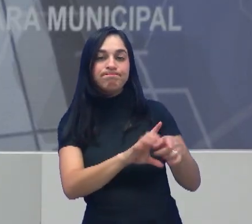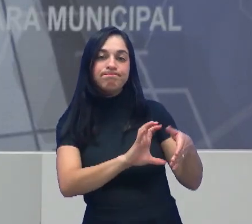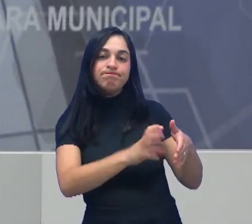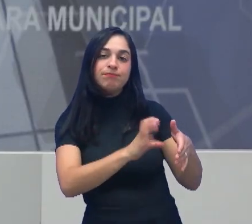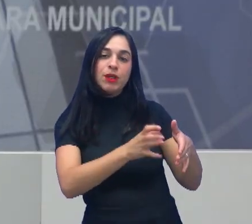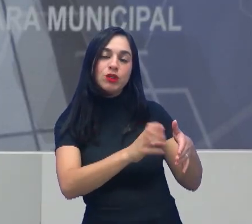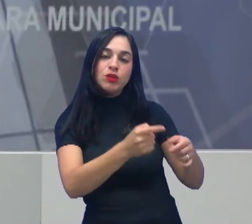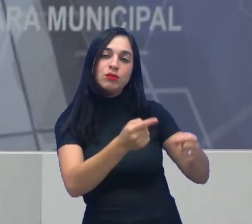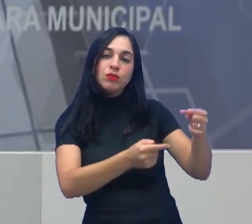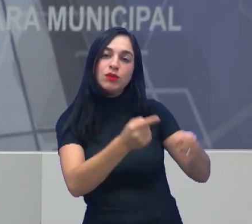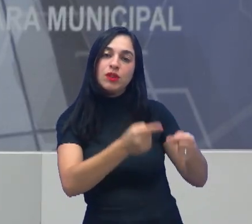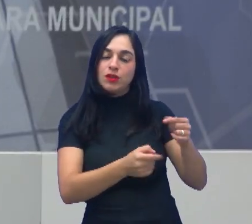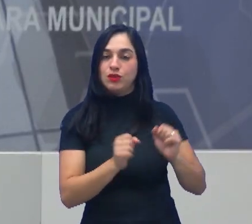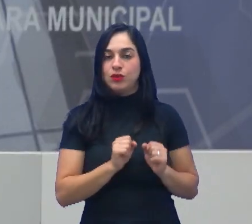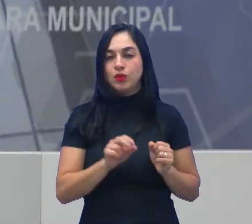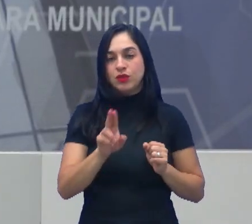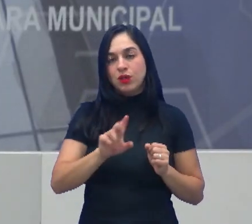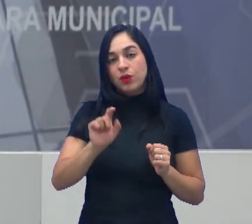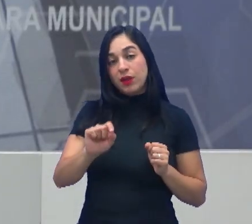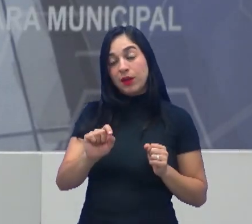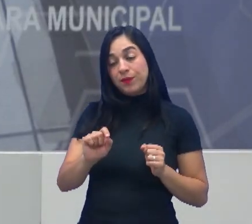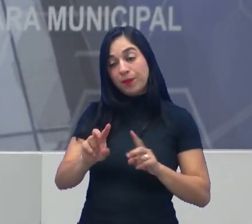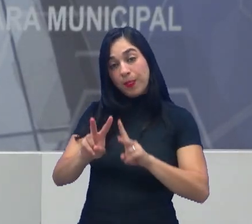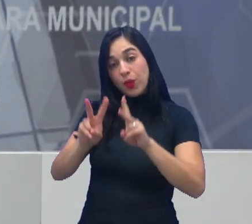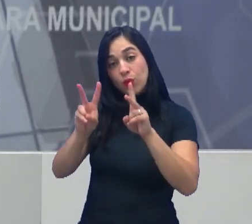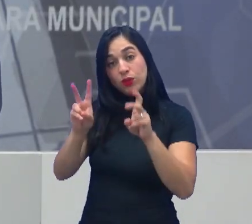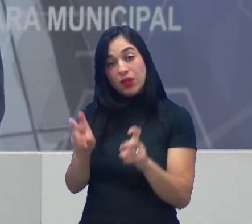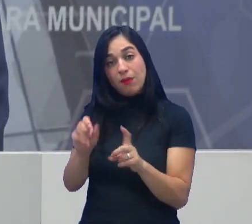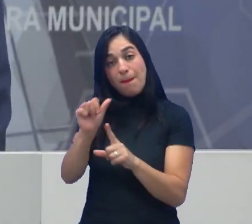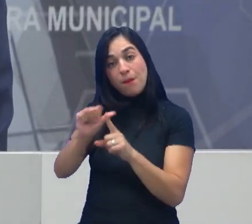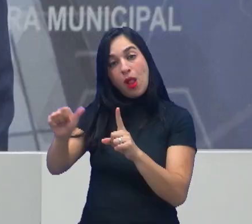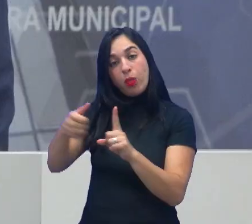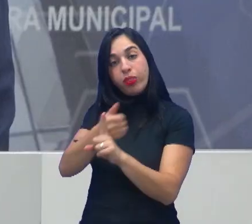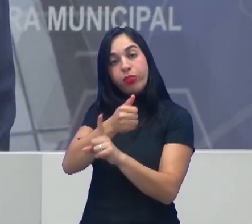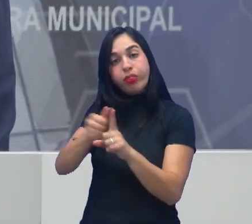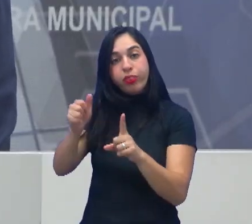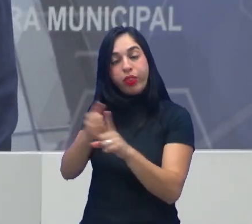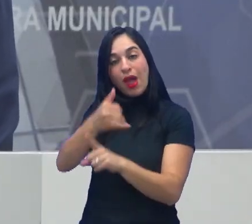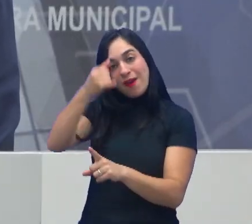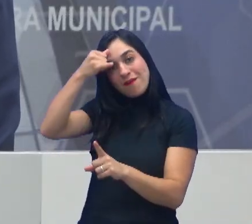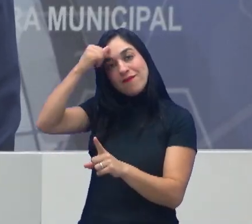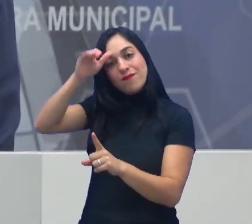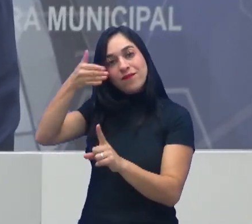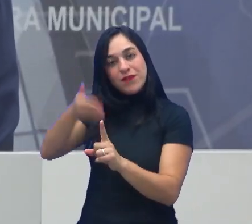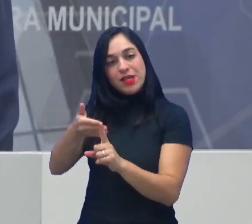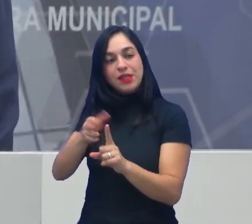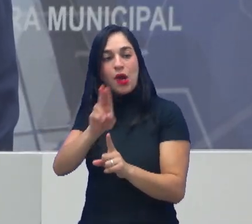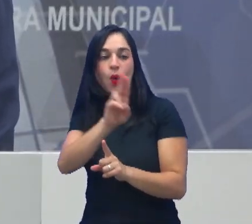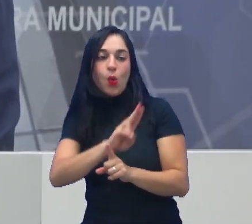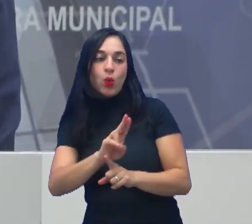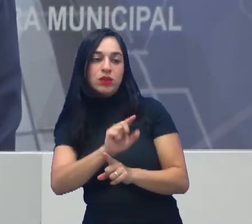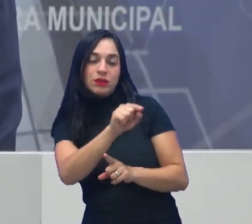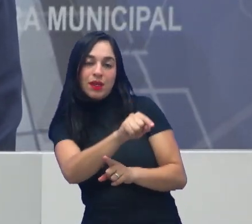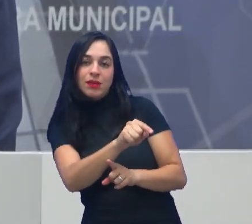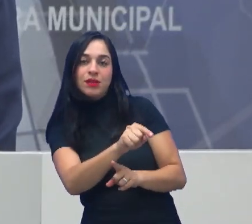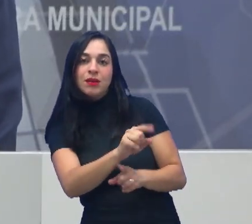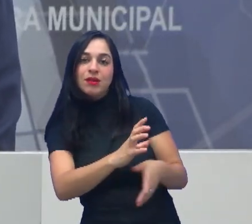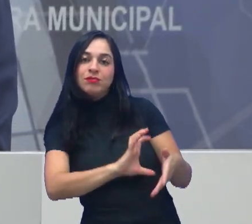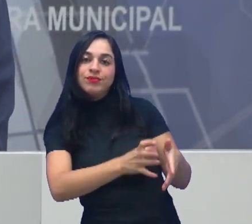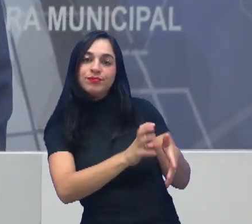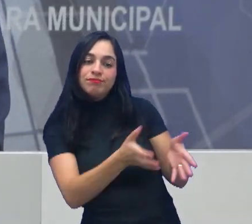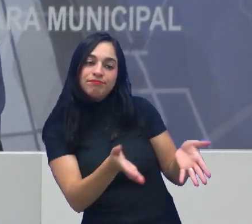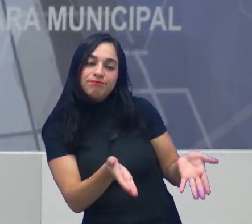causa como combate à violência contra a mulher para promover uma entidade que vai